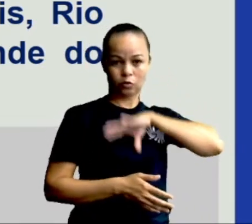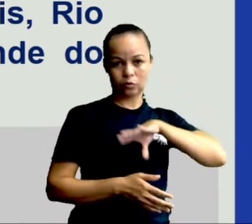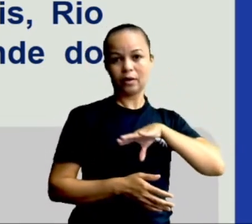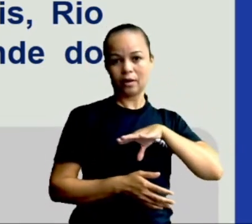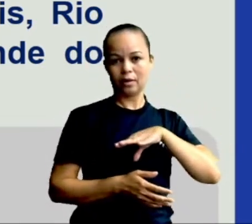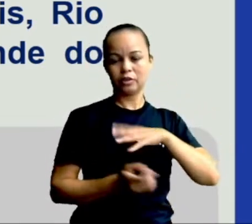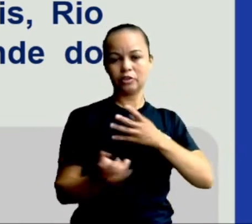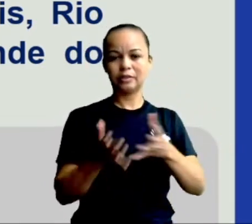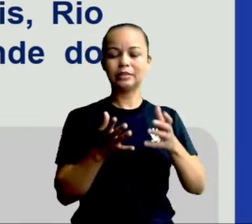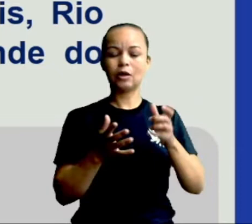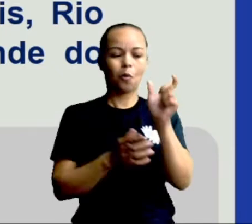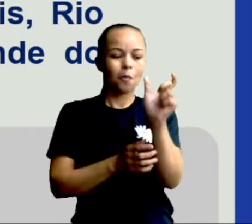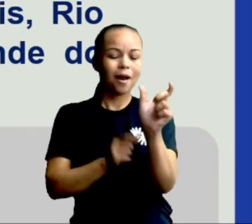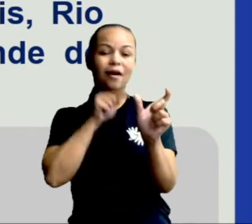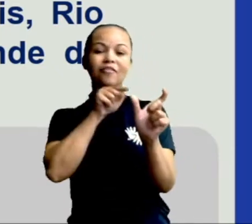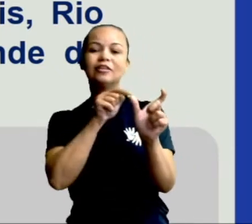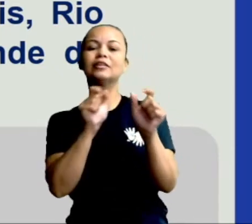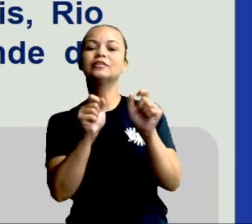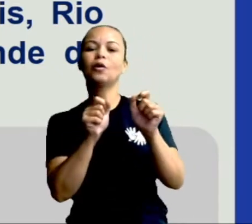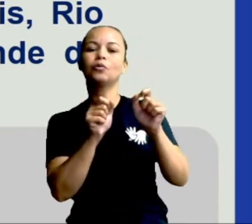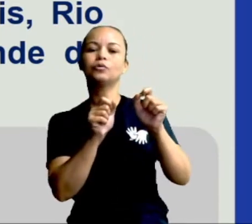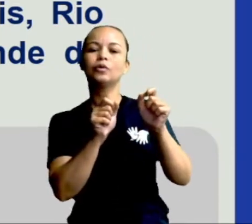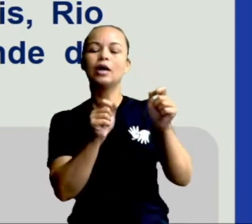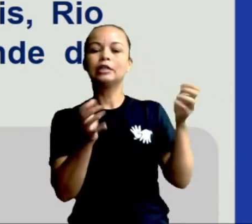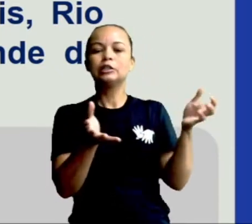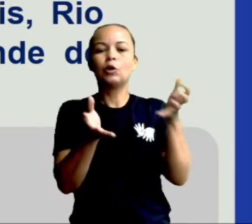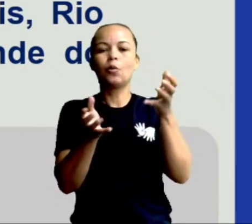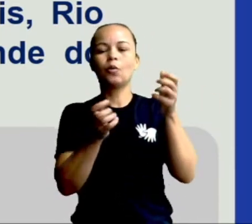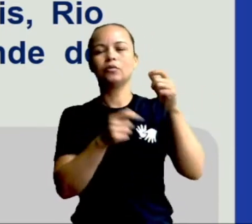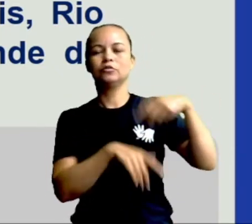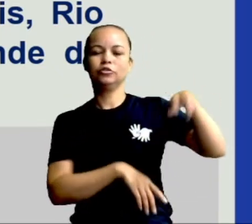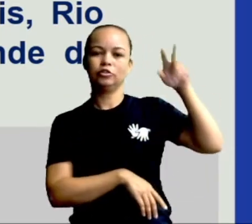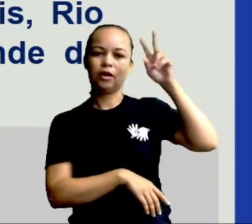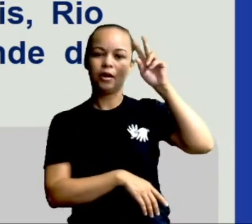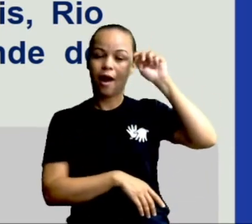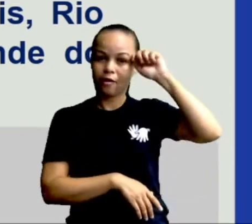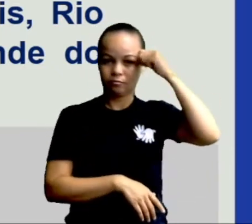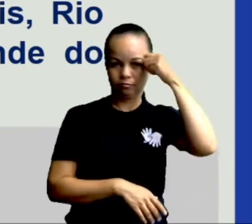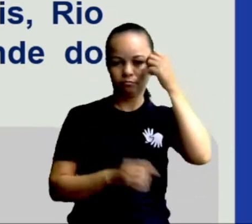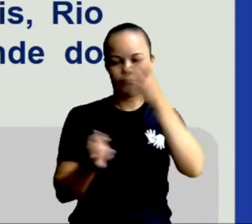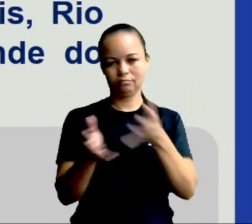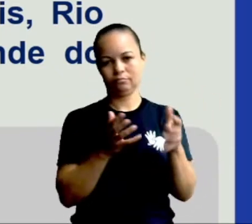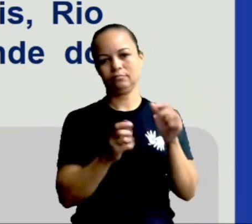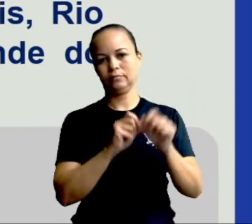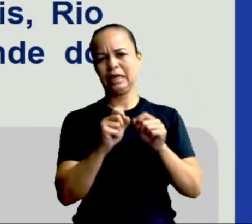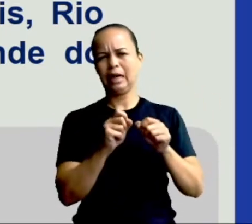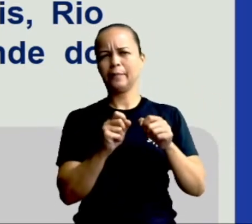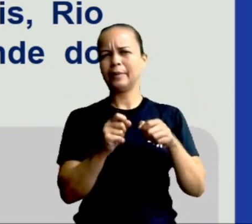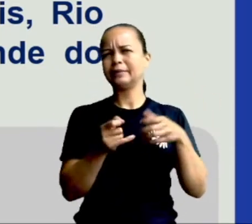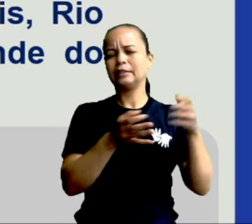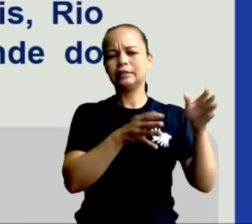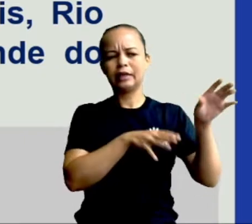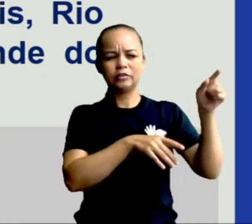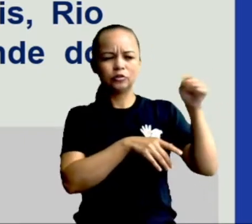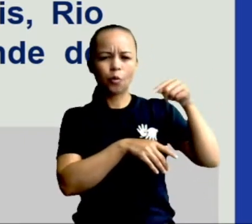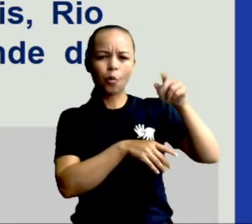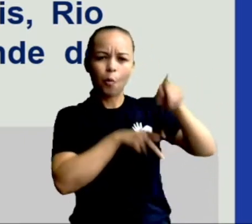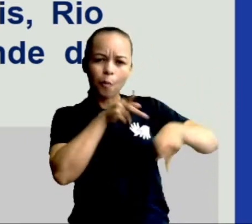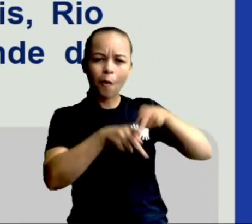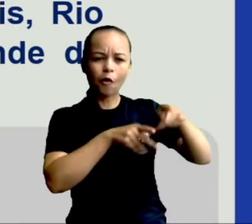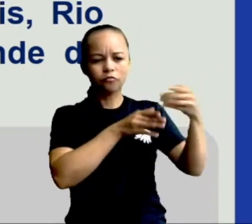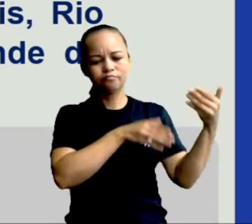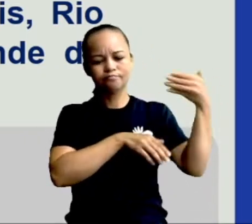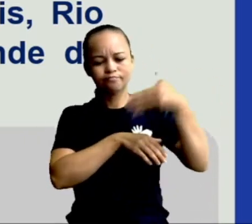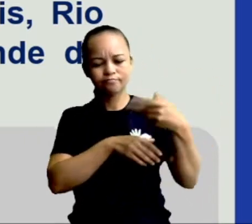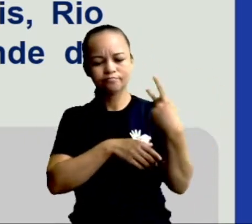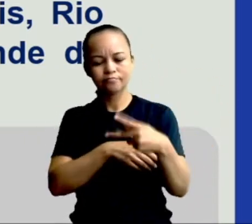palavras que são de origem africanas, desses povos que vêm para cá, que apesar de terem perdido culturalmente